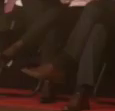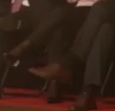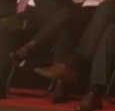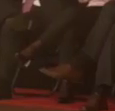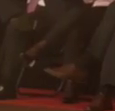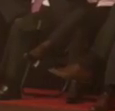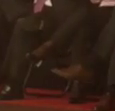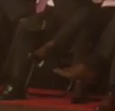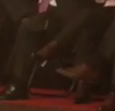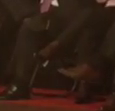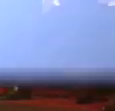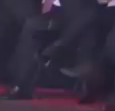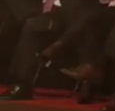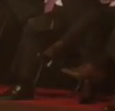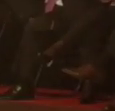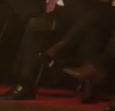Agora é com a ser ela.